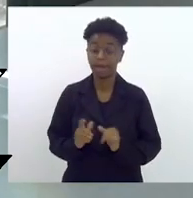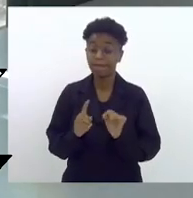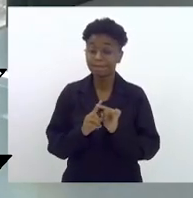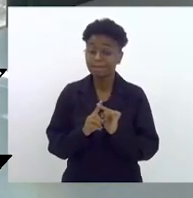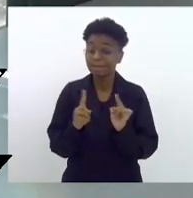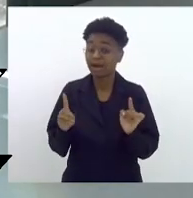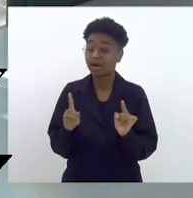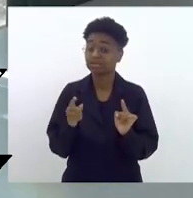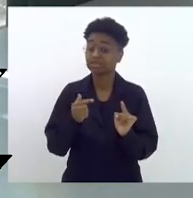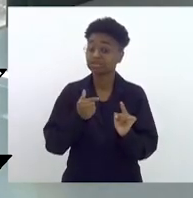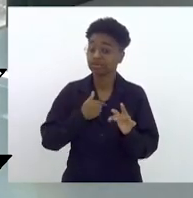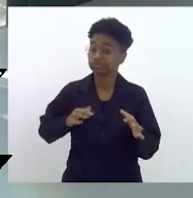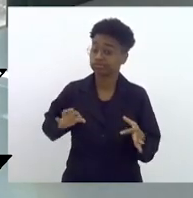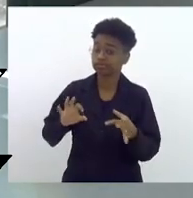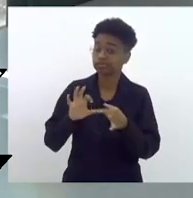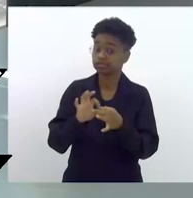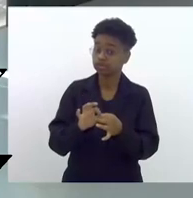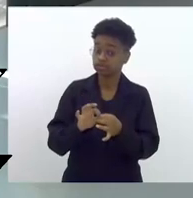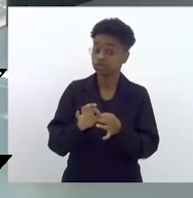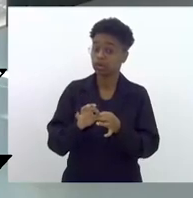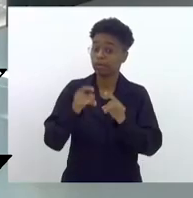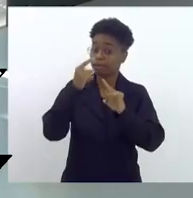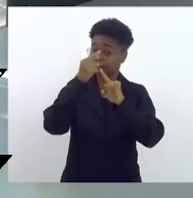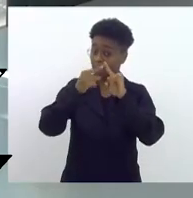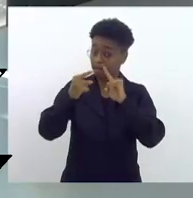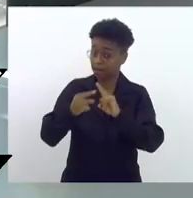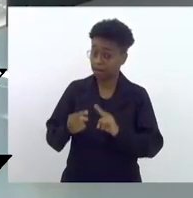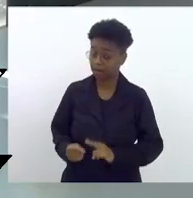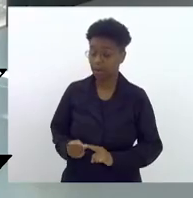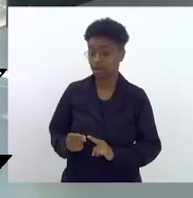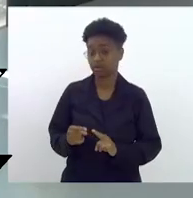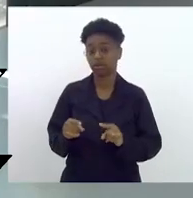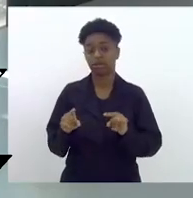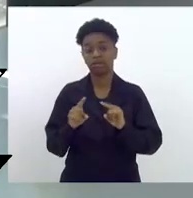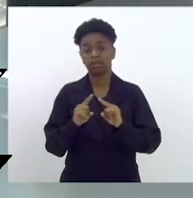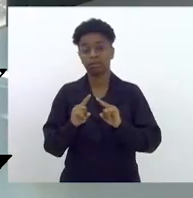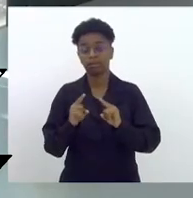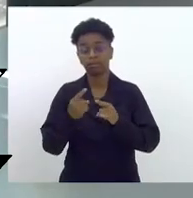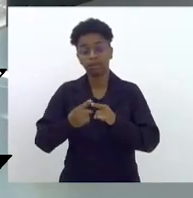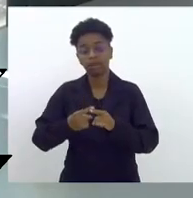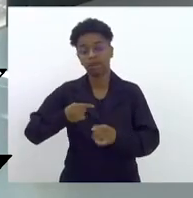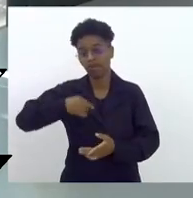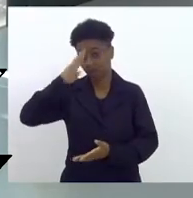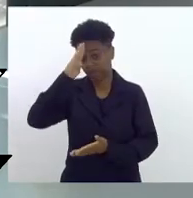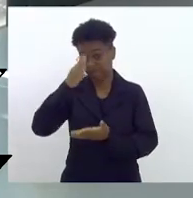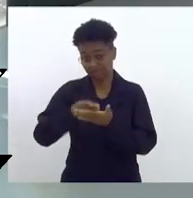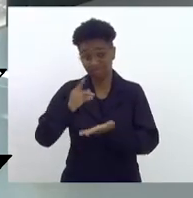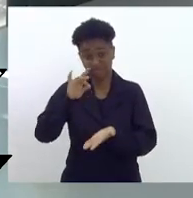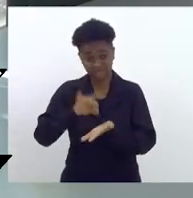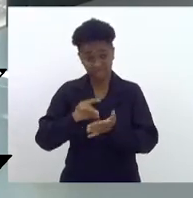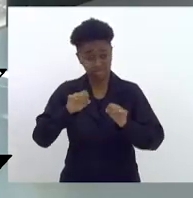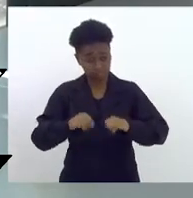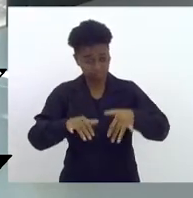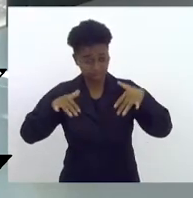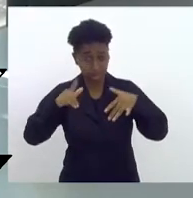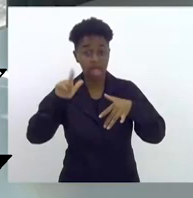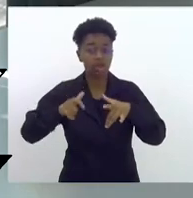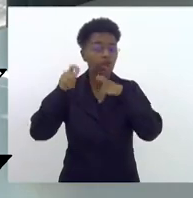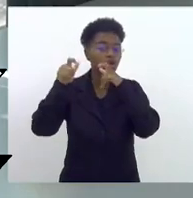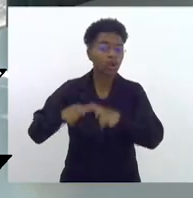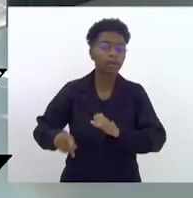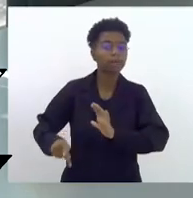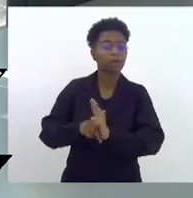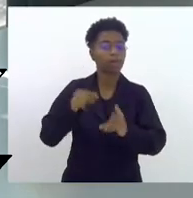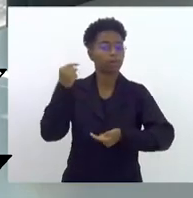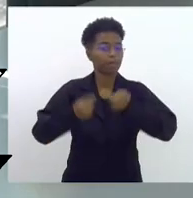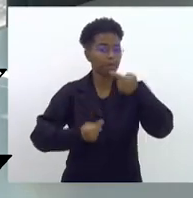mantém me filiando da revogação total e acredito que seja no plenário o ambiente adequado para essas discussões